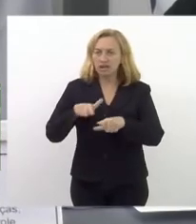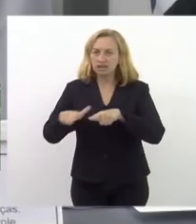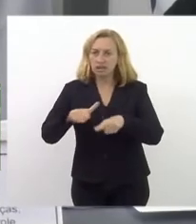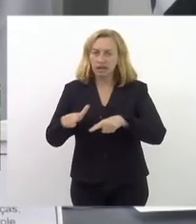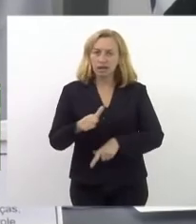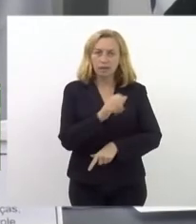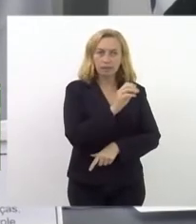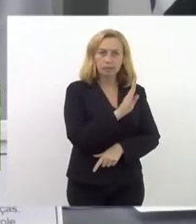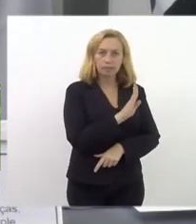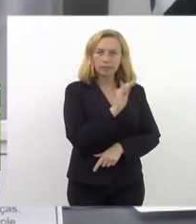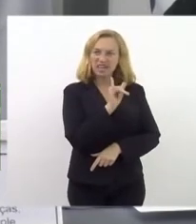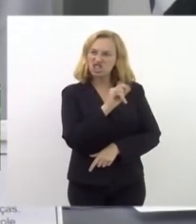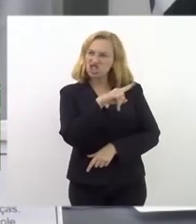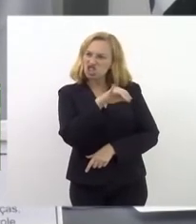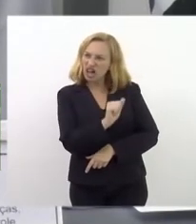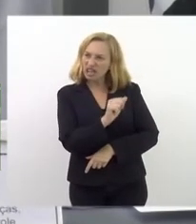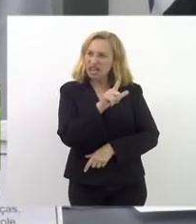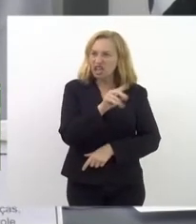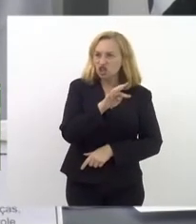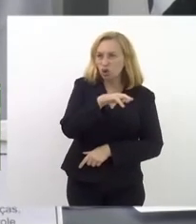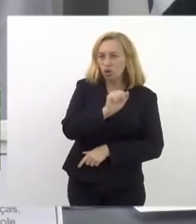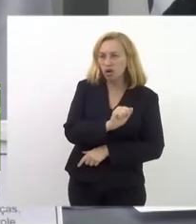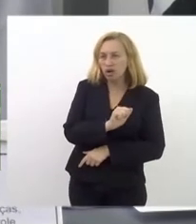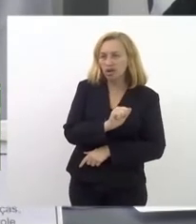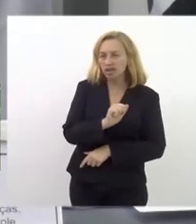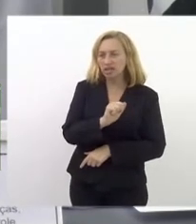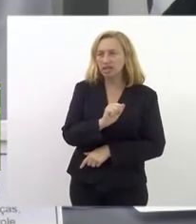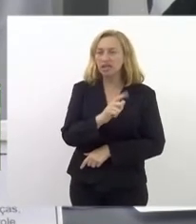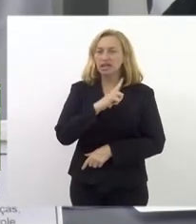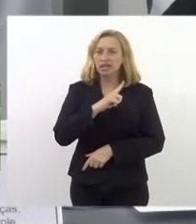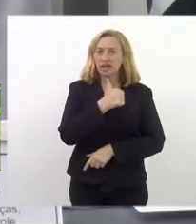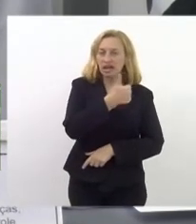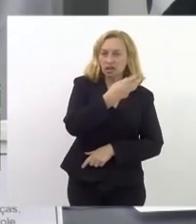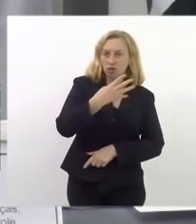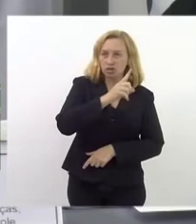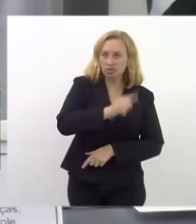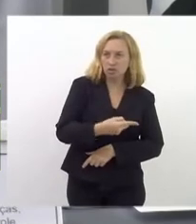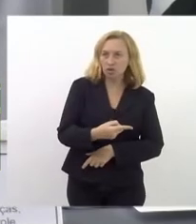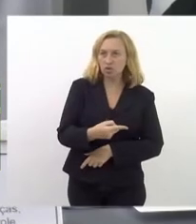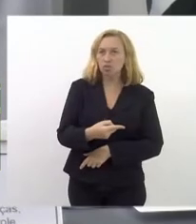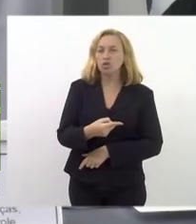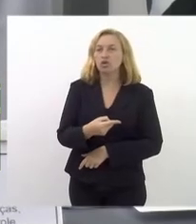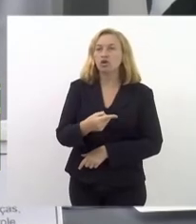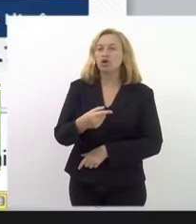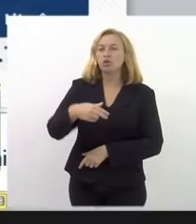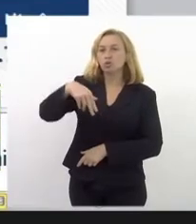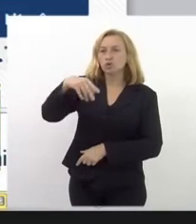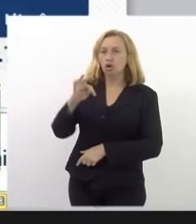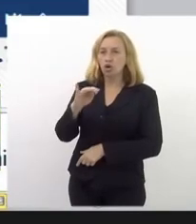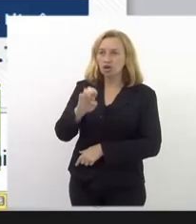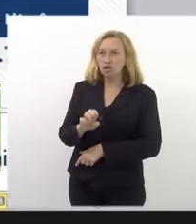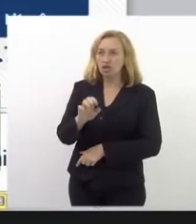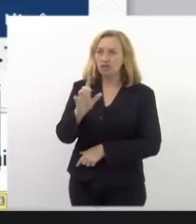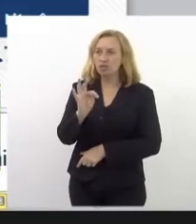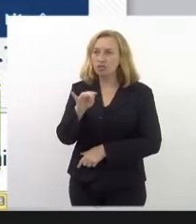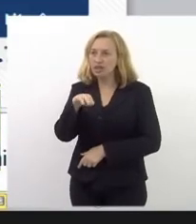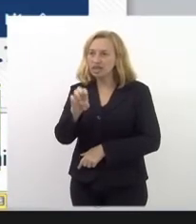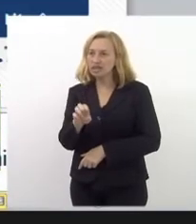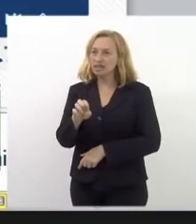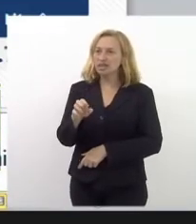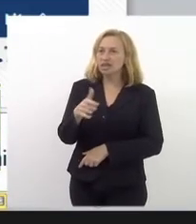Baixadas Litorâneas, tem 14 mil, e o Noroeste, o Norte Fluminense tem 16